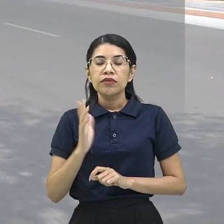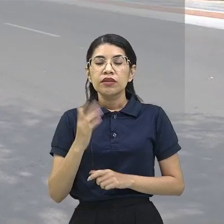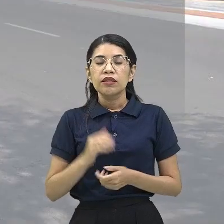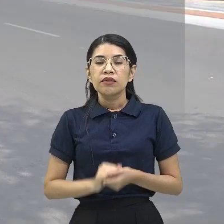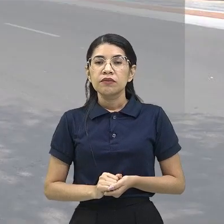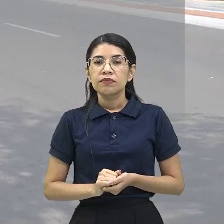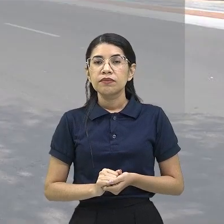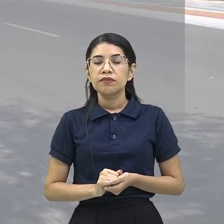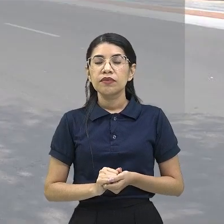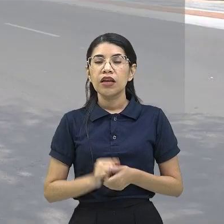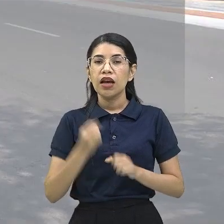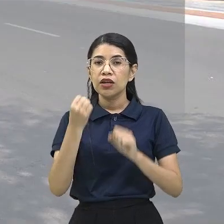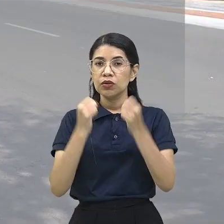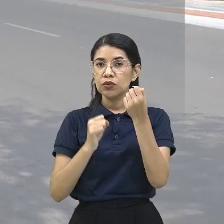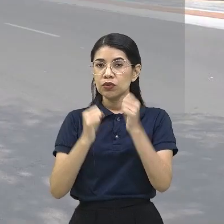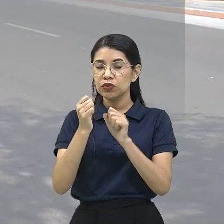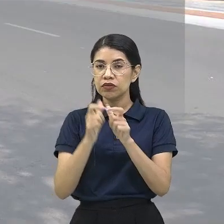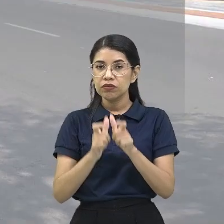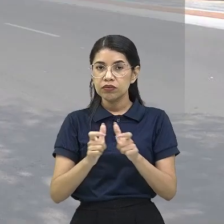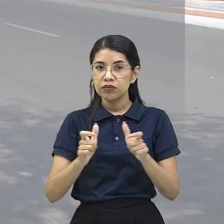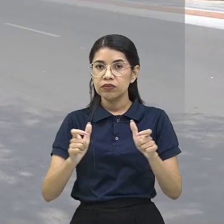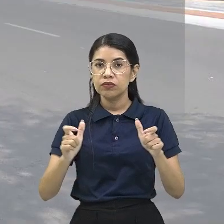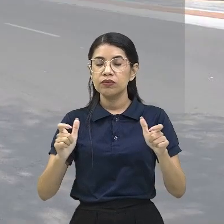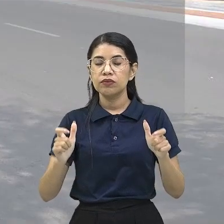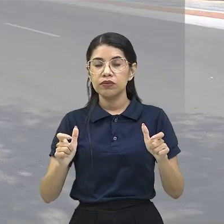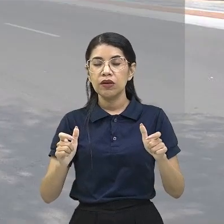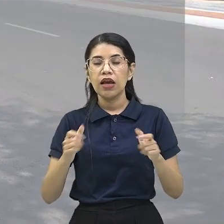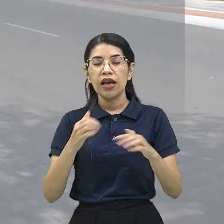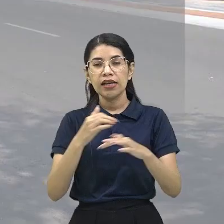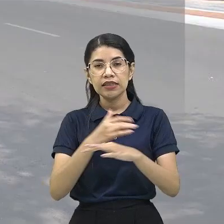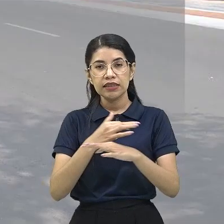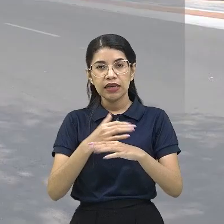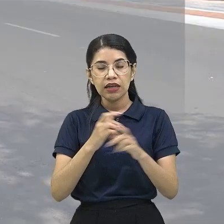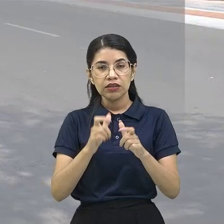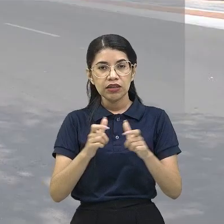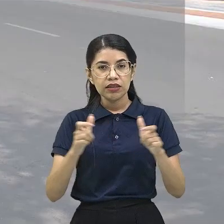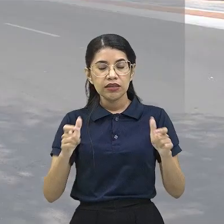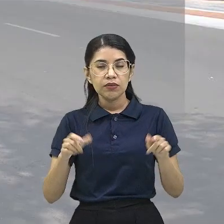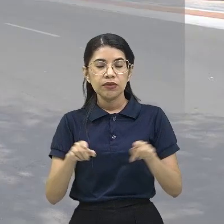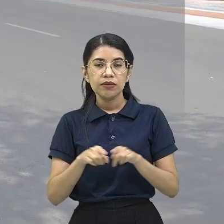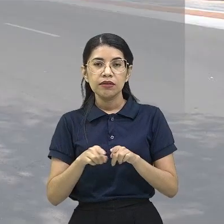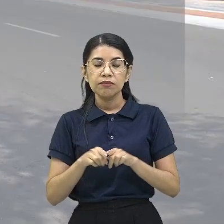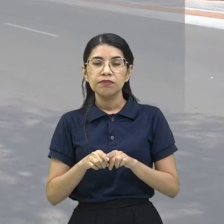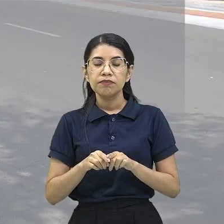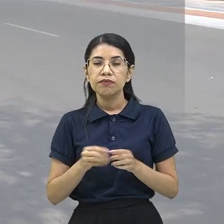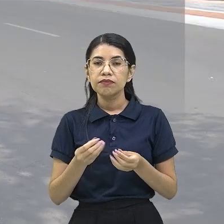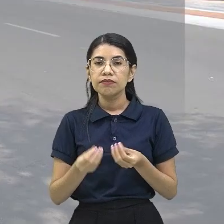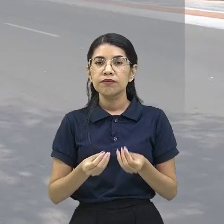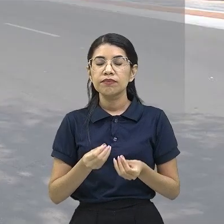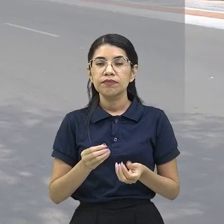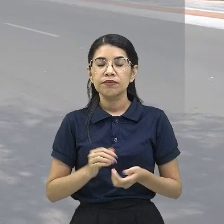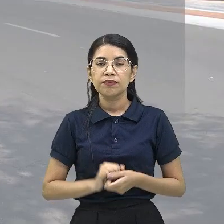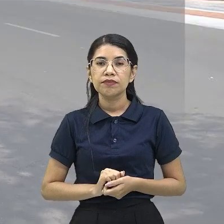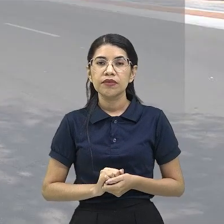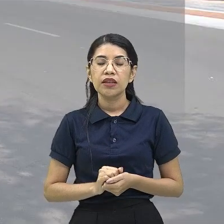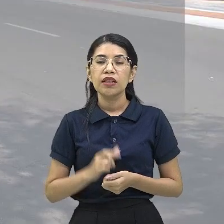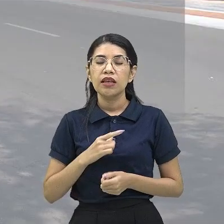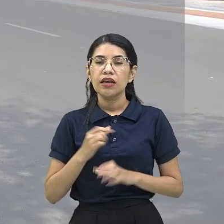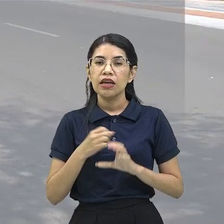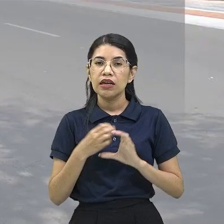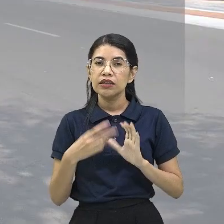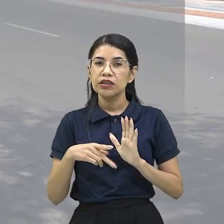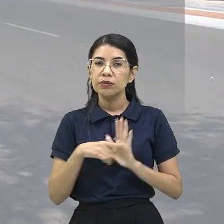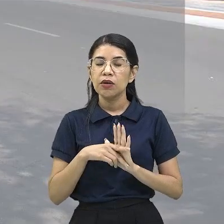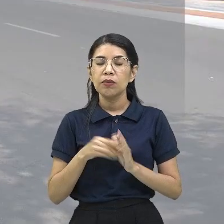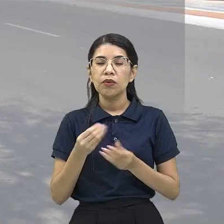dessa industrialização e também desse crescimento urbano acelerado, né? E aí a gente tem as características